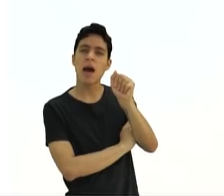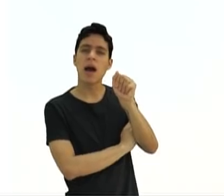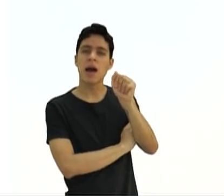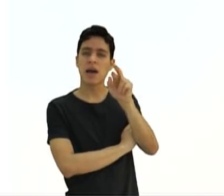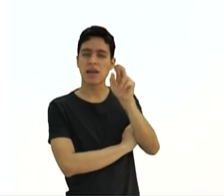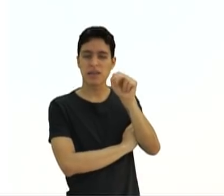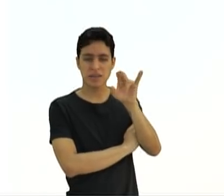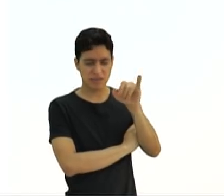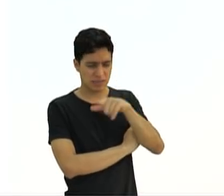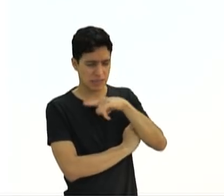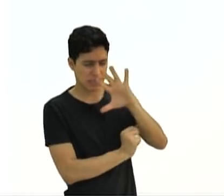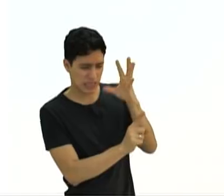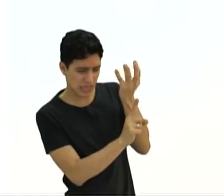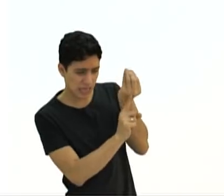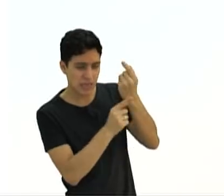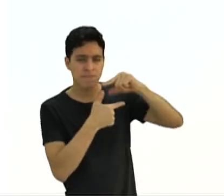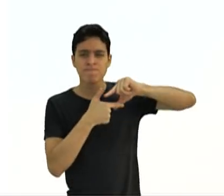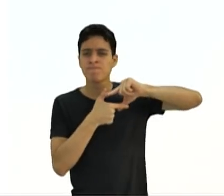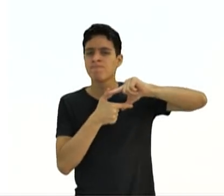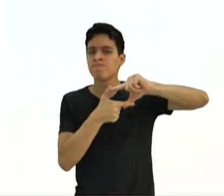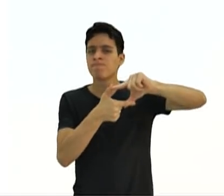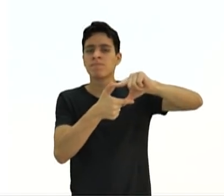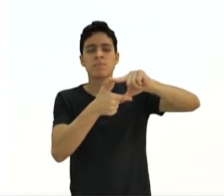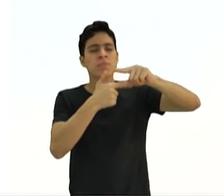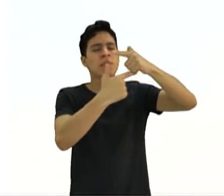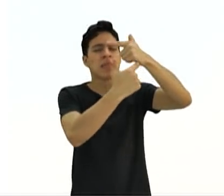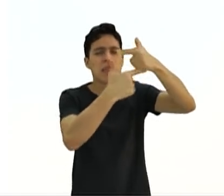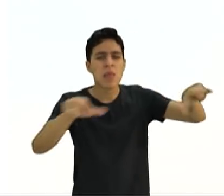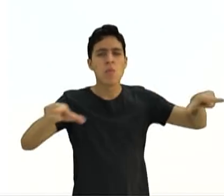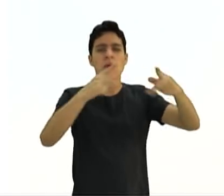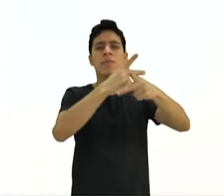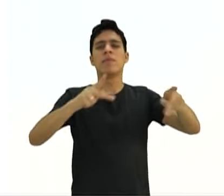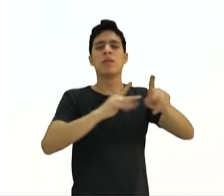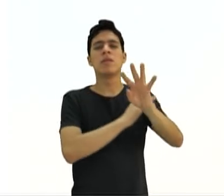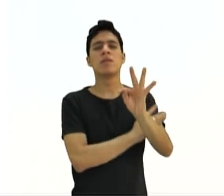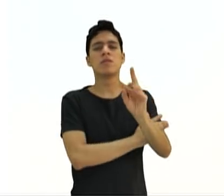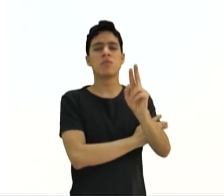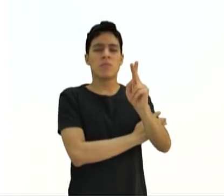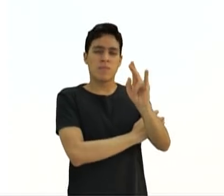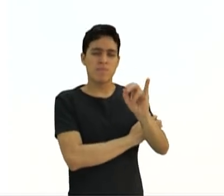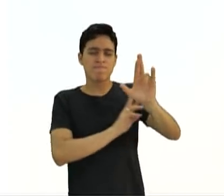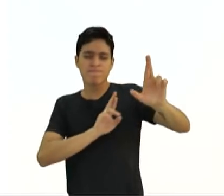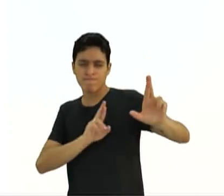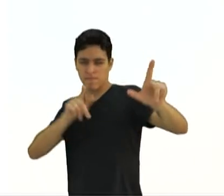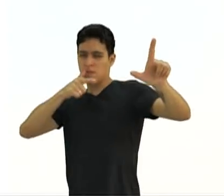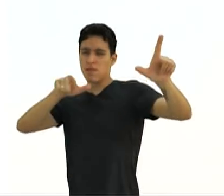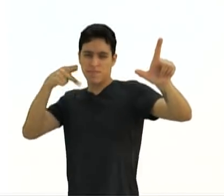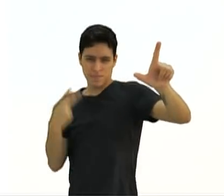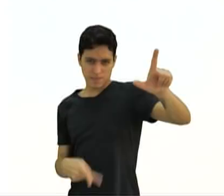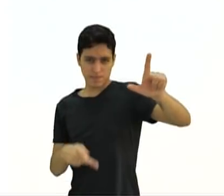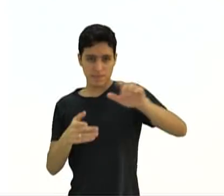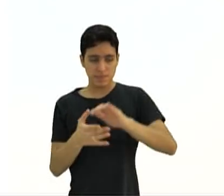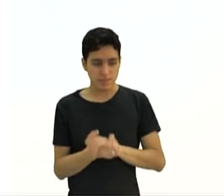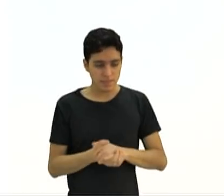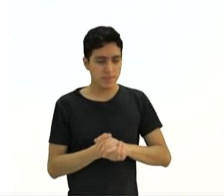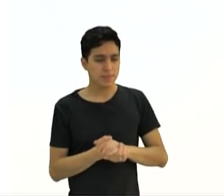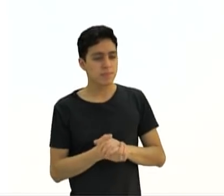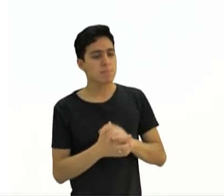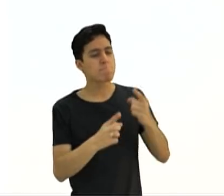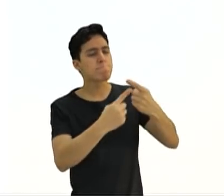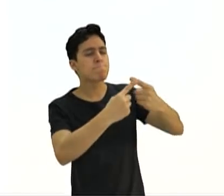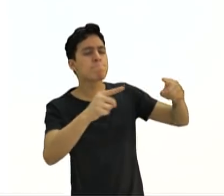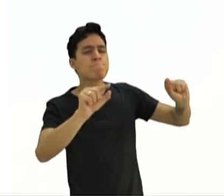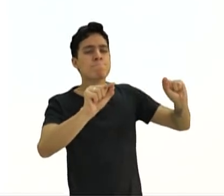a tradição dos indígenas de língua tupi-guarani, que é uma língua diferente da nossa. As músicas expressam a relação